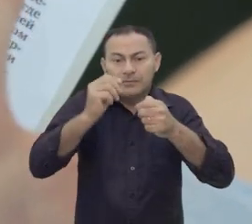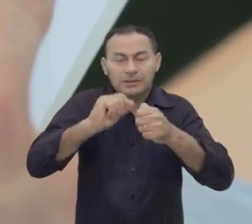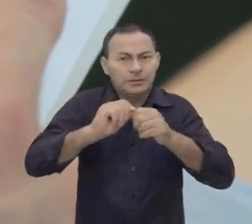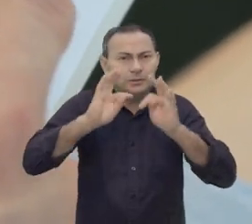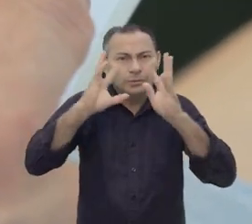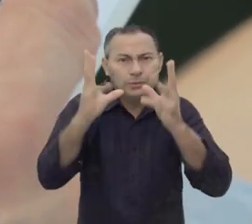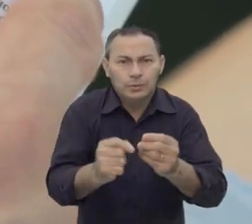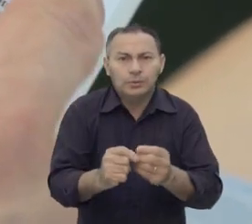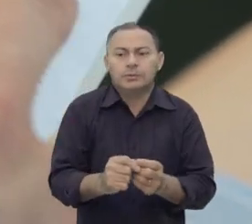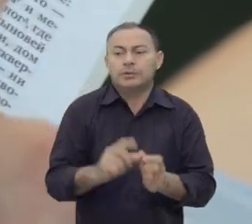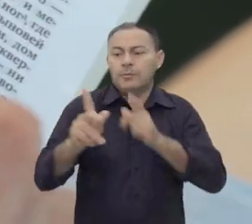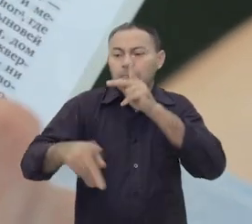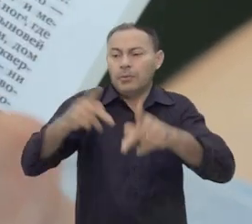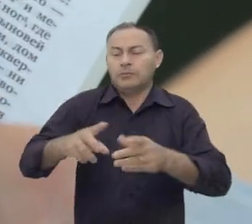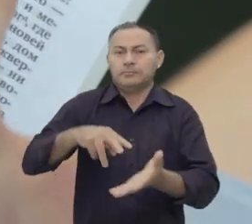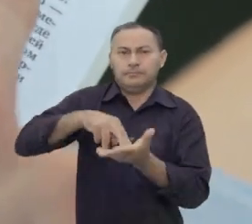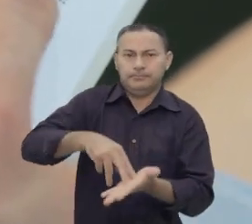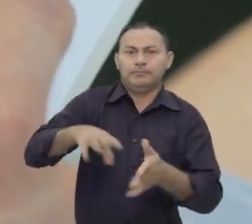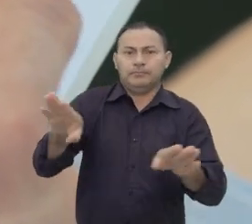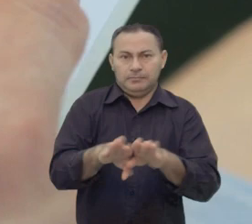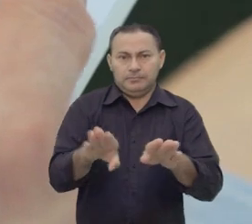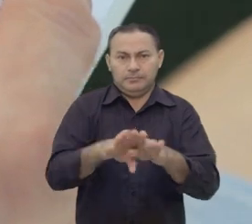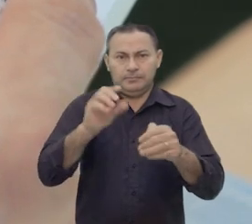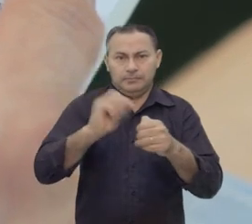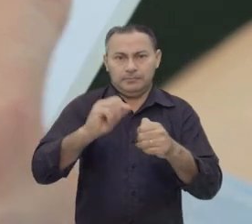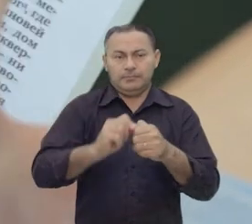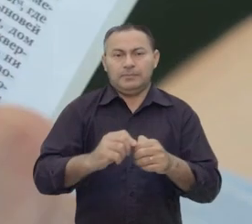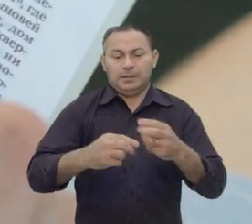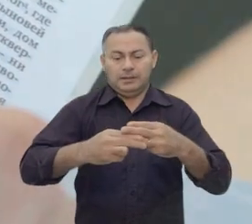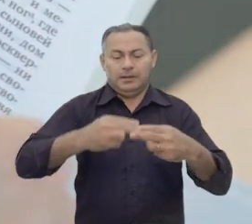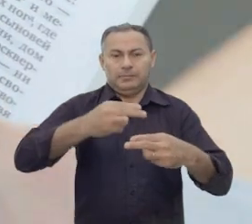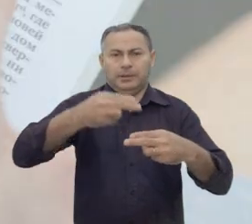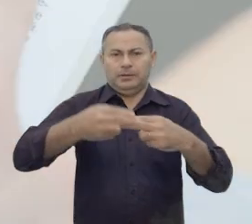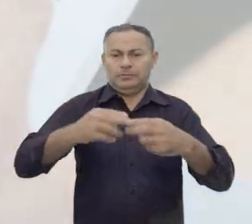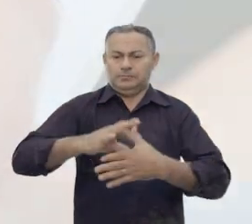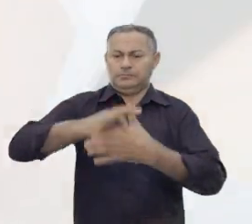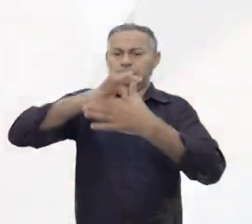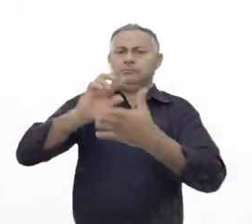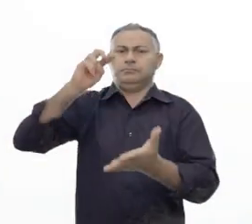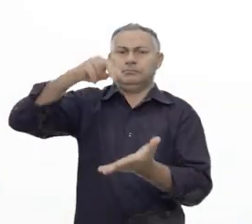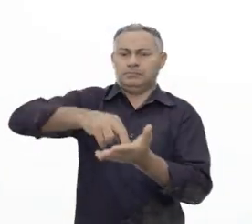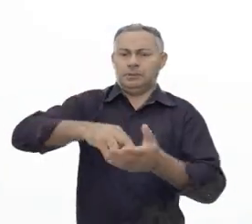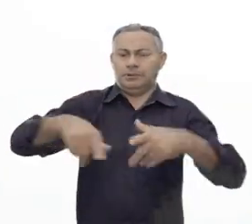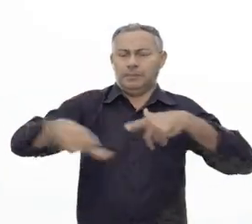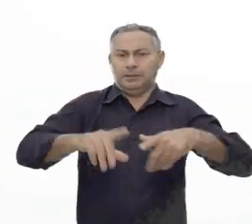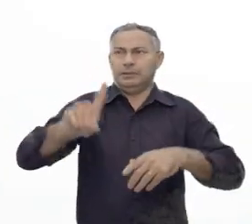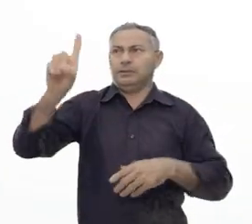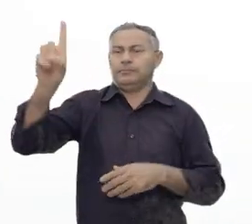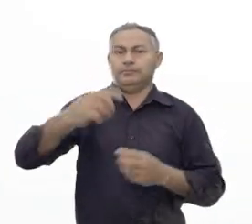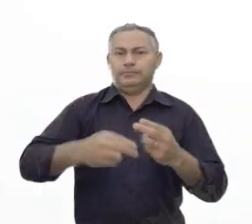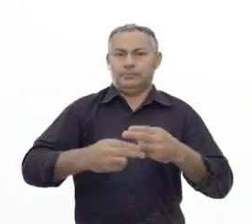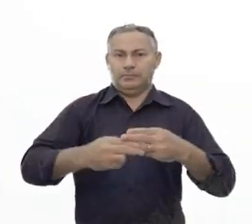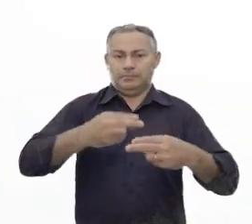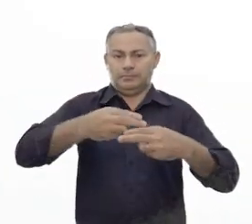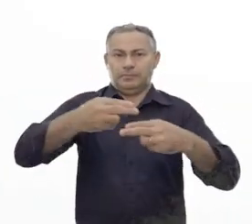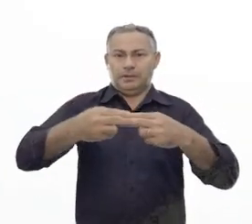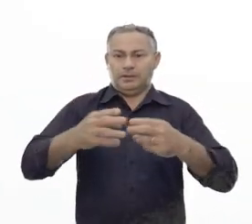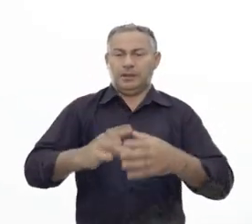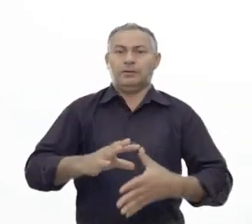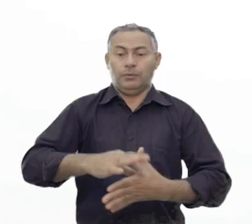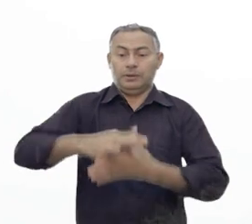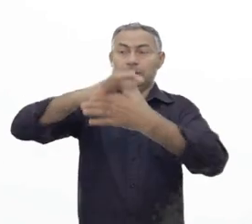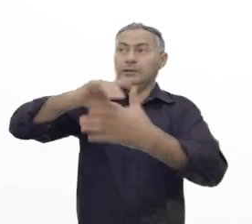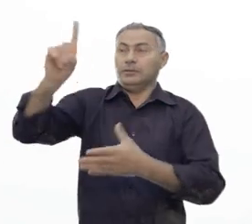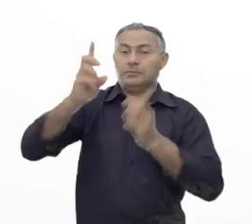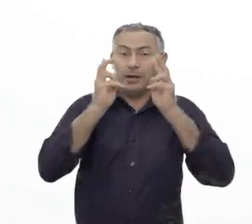estava fazendo tudo o que aquele povo dedicado também fazia. Neemias foi um líder muito dedicado à obra de Deus. O líder de Deus